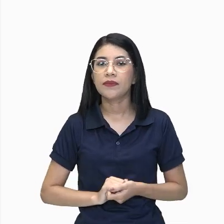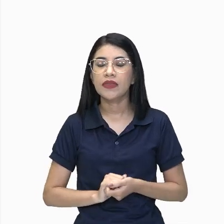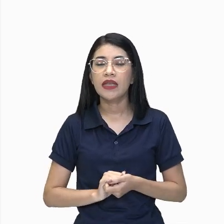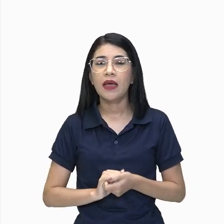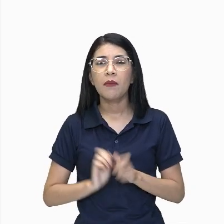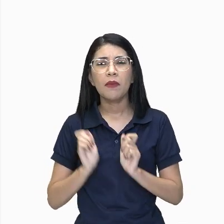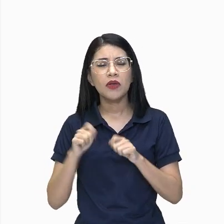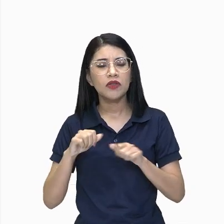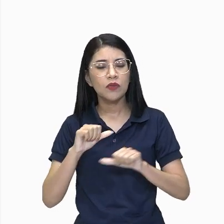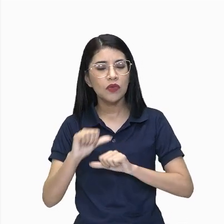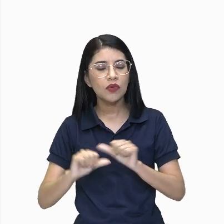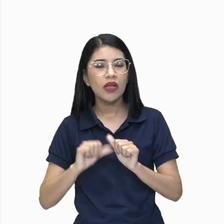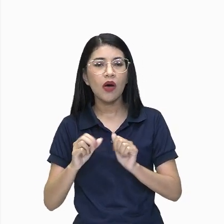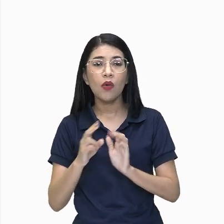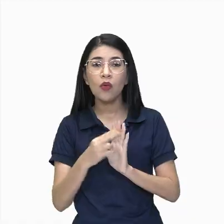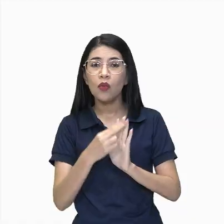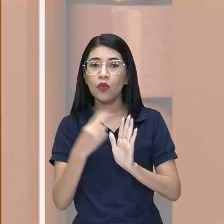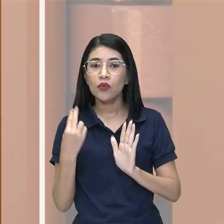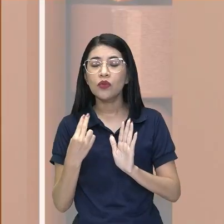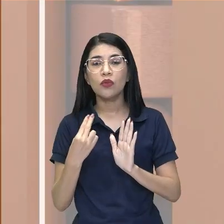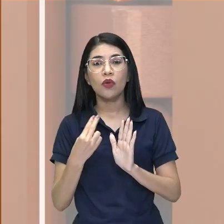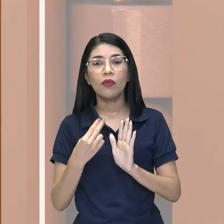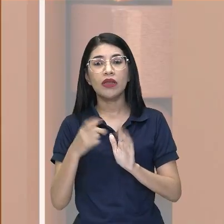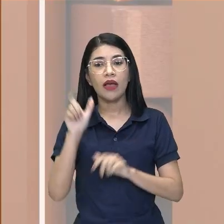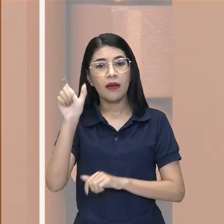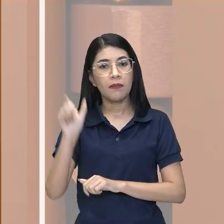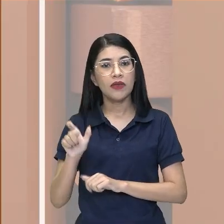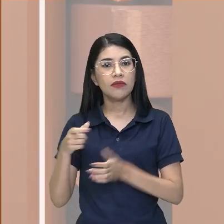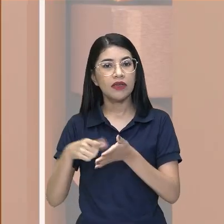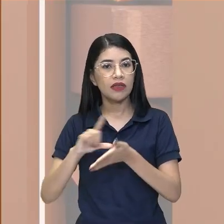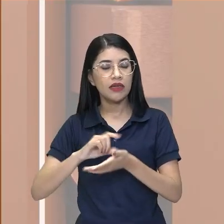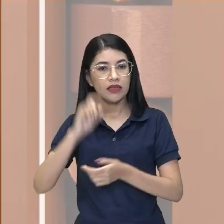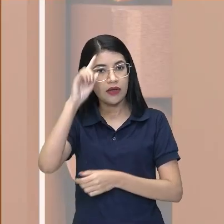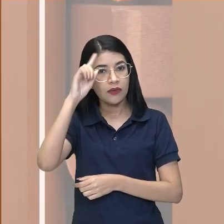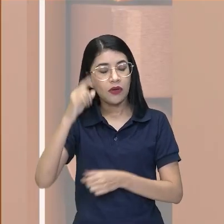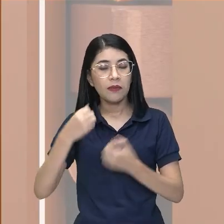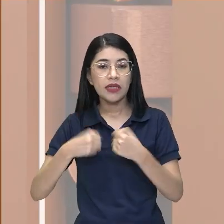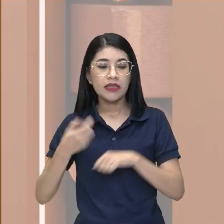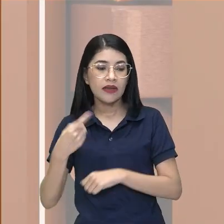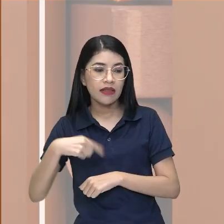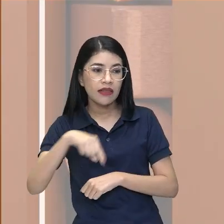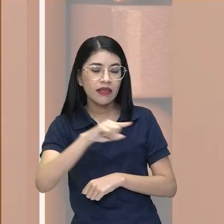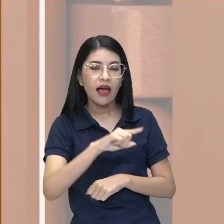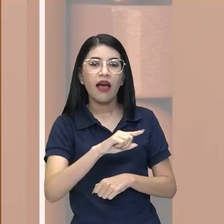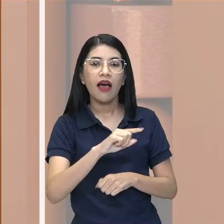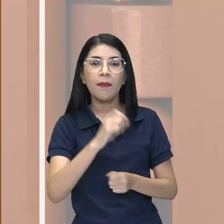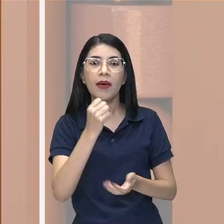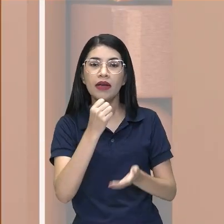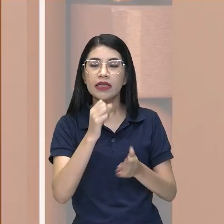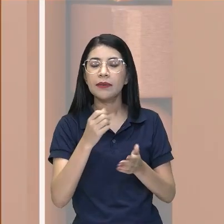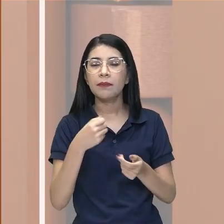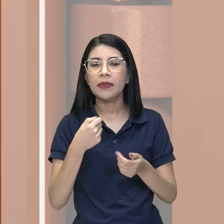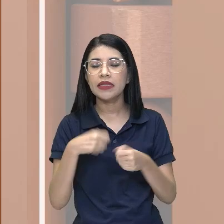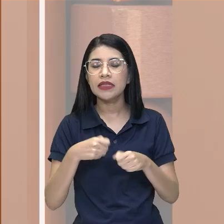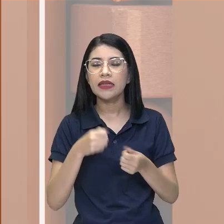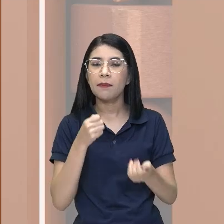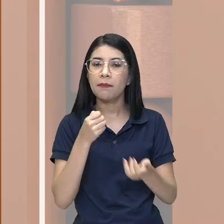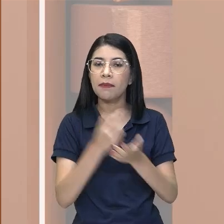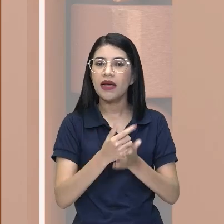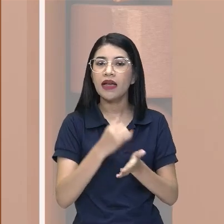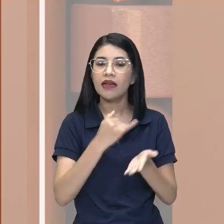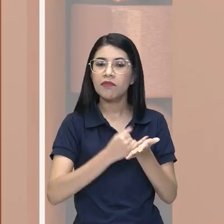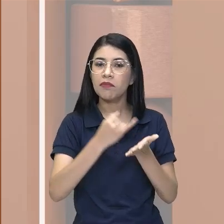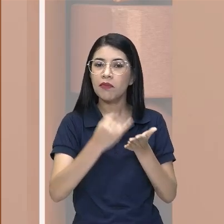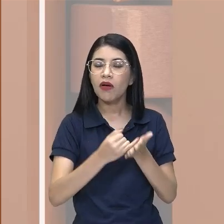nome do proprietário desse terreno, ainda no dia de hoje, é necessário que você vá a um cartório e pague uma série de impostos